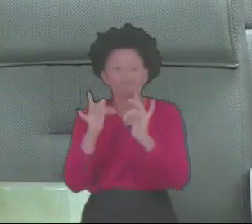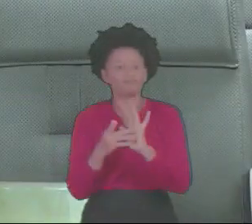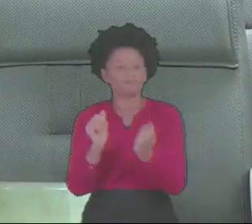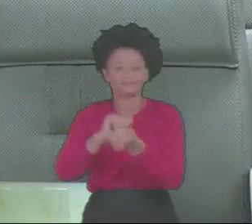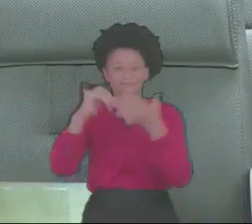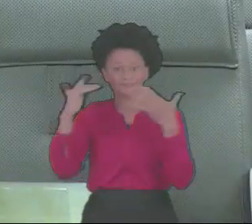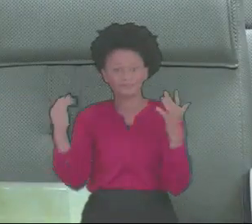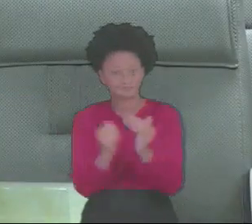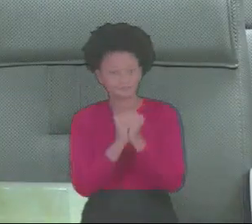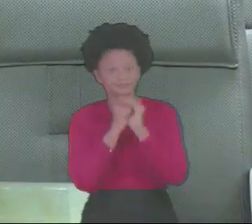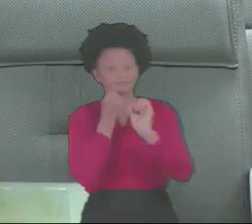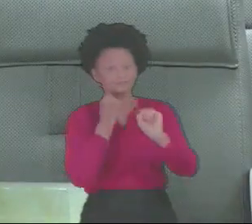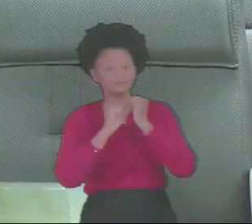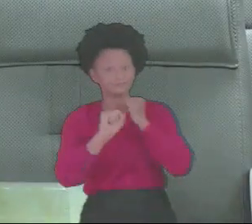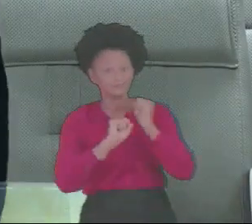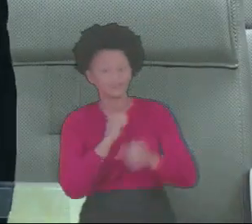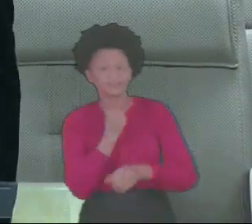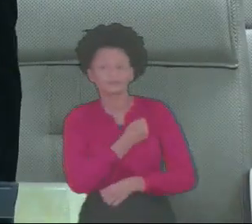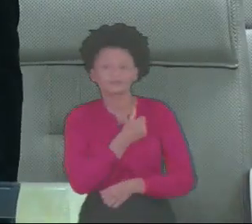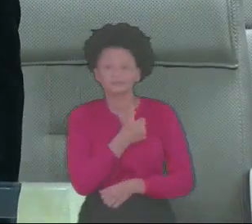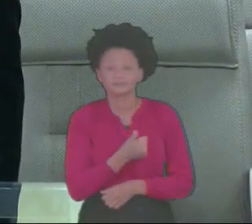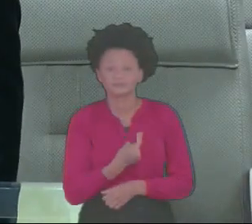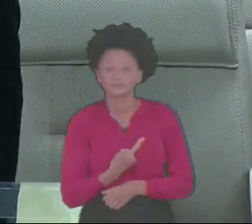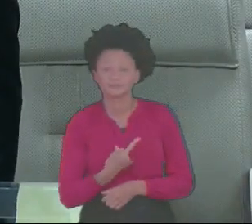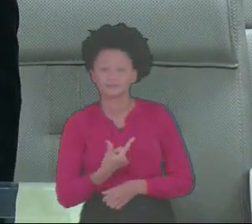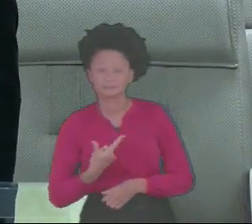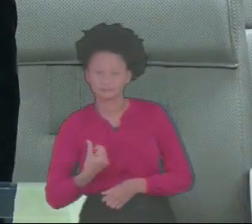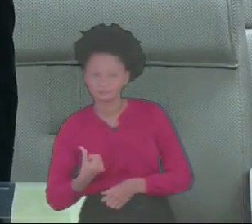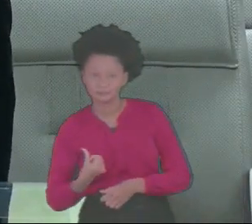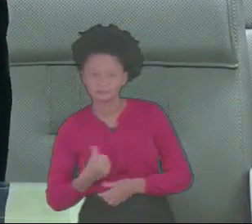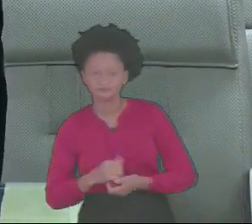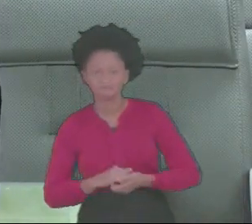o salmo de número 126